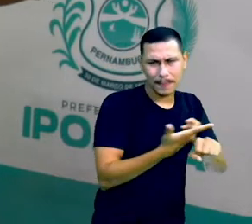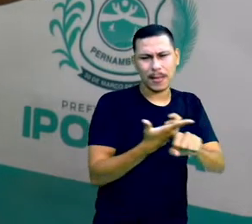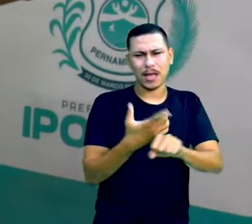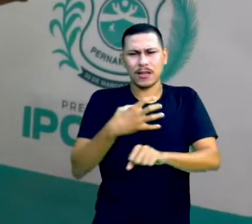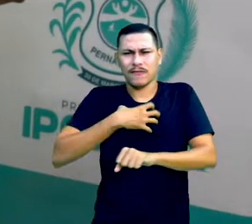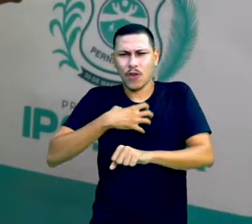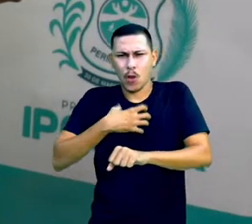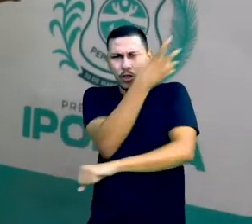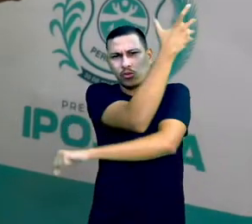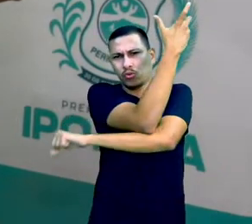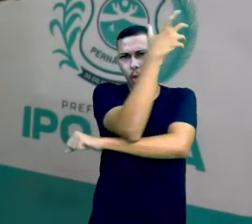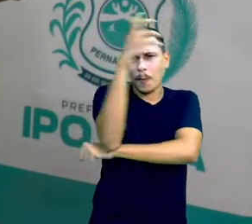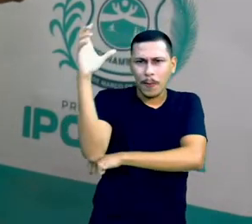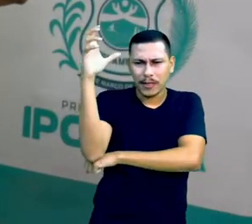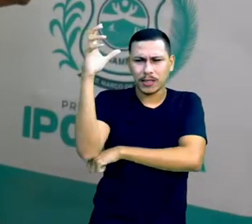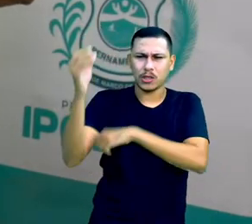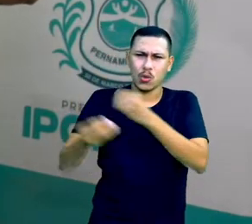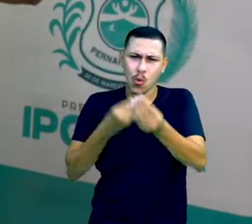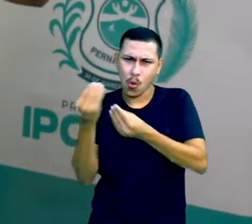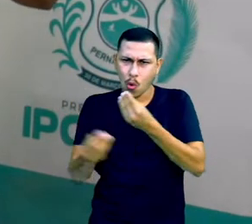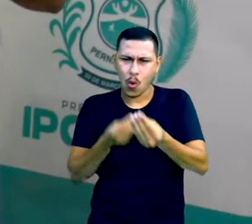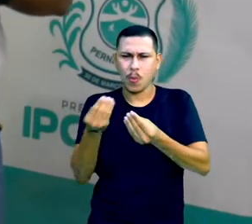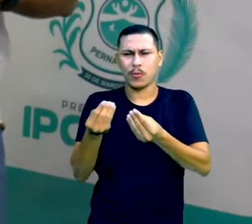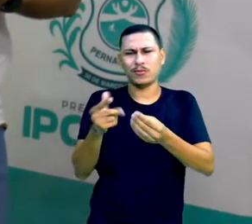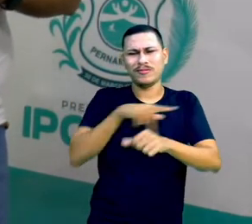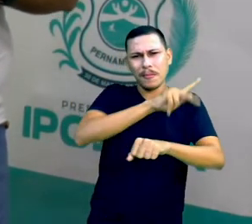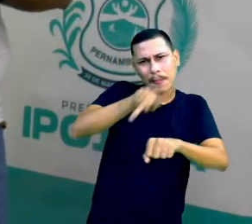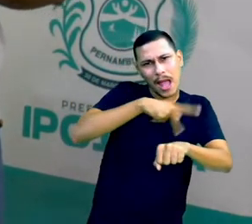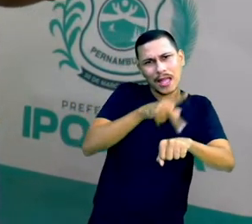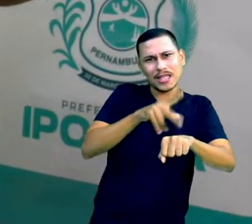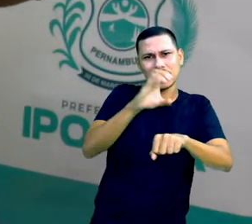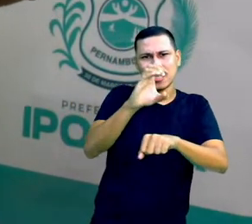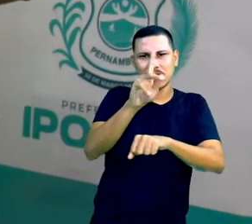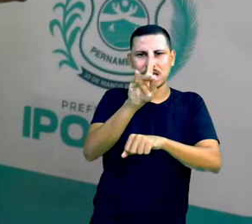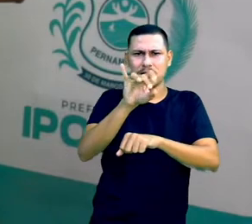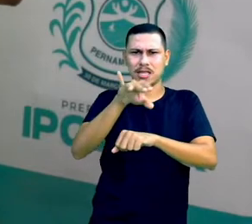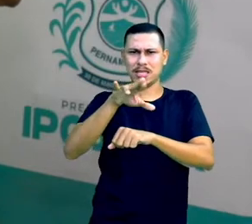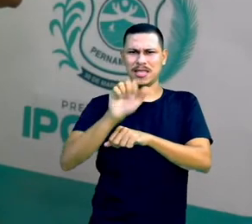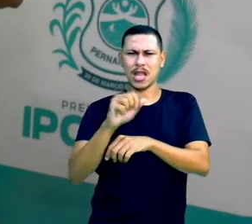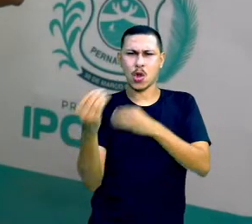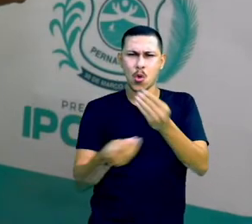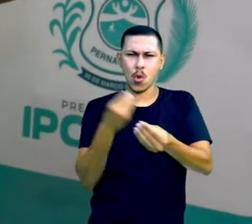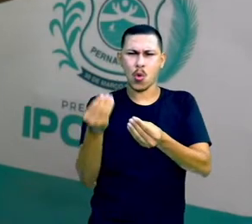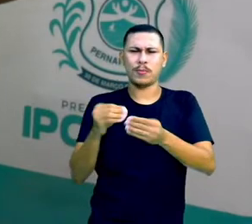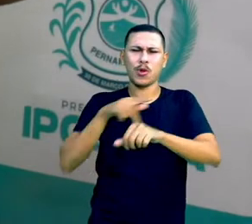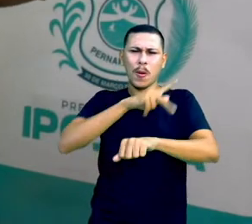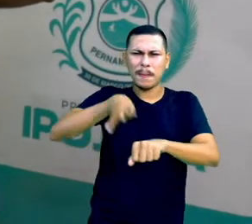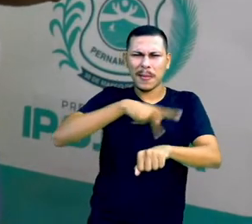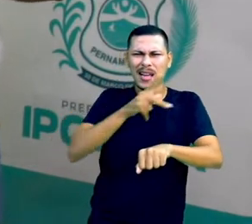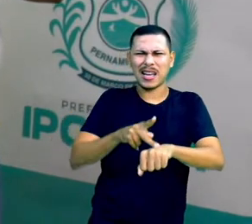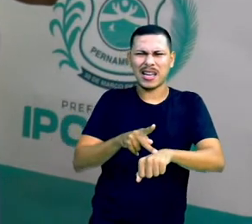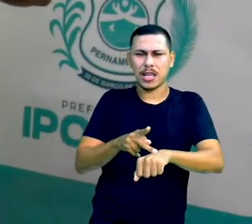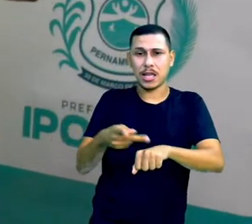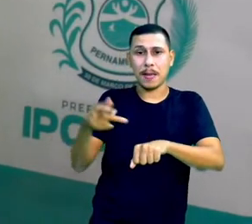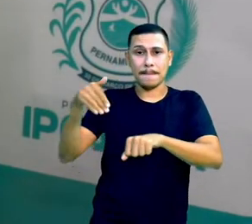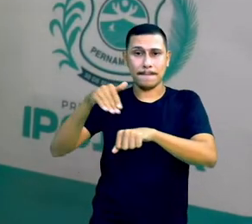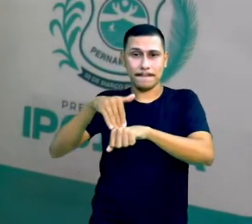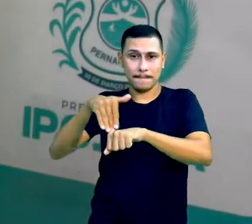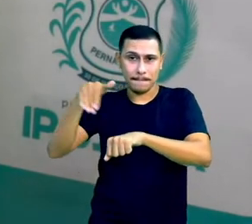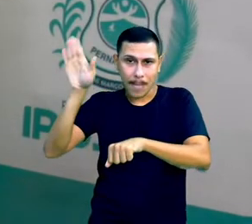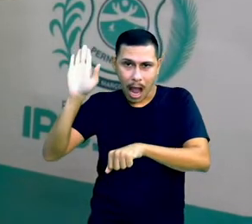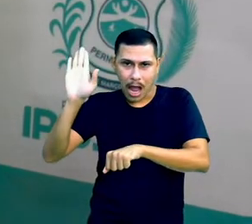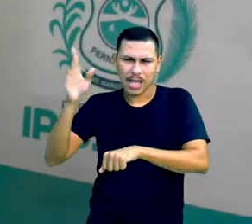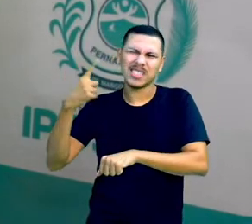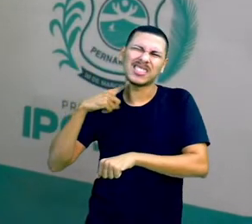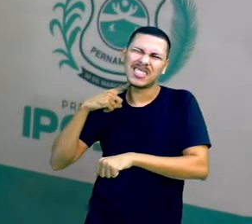o meio ambiente. A gente tem aí a China como o país mais poluidor do mundo, certo? E a Índia